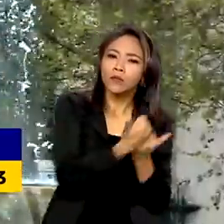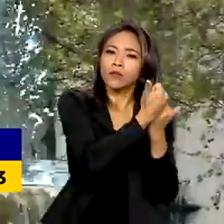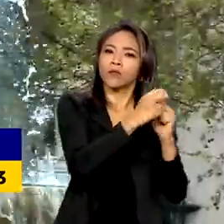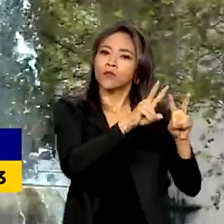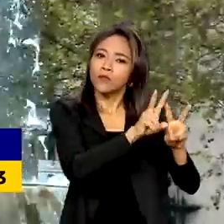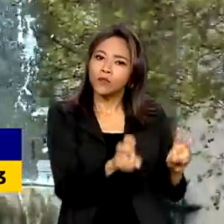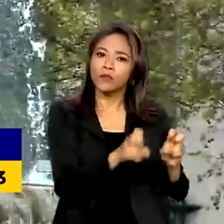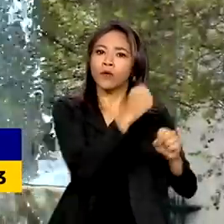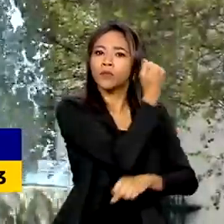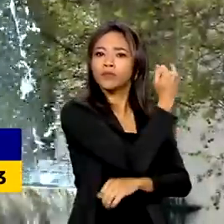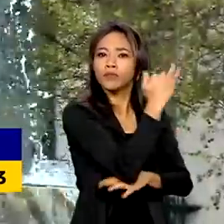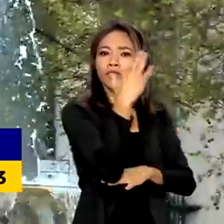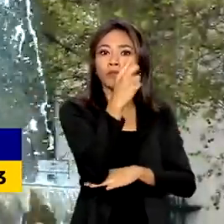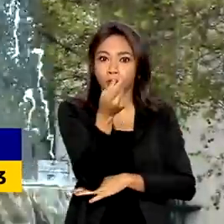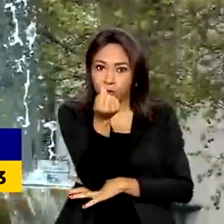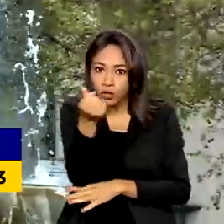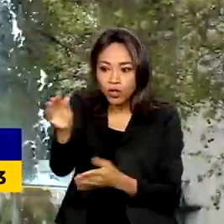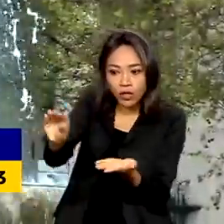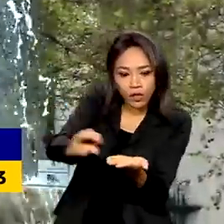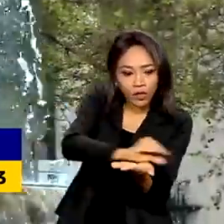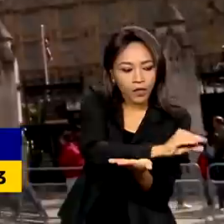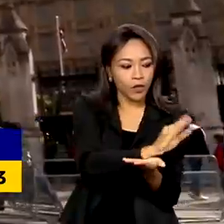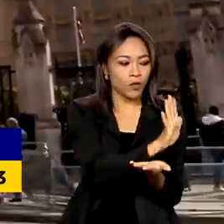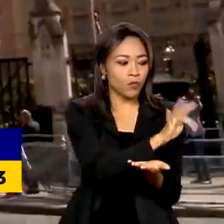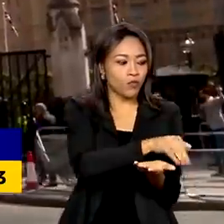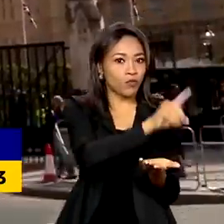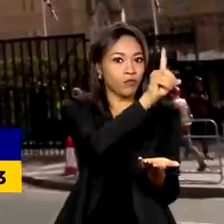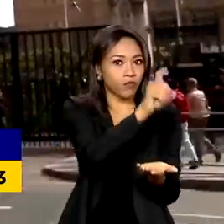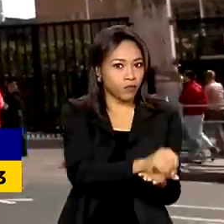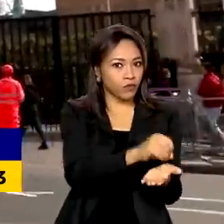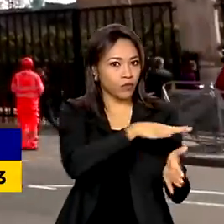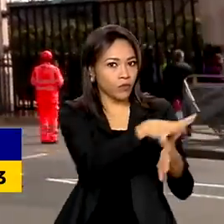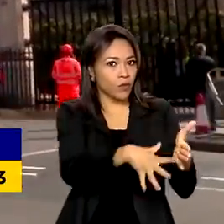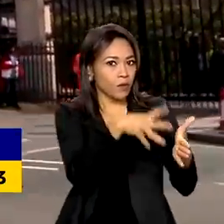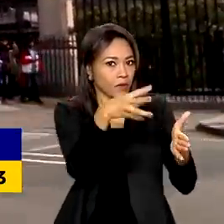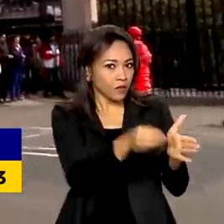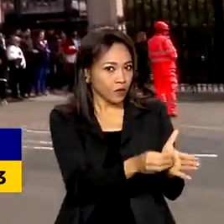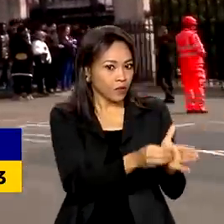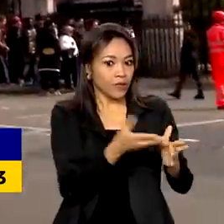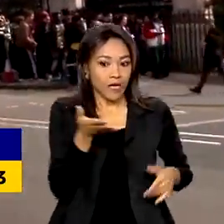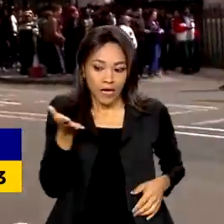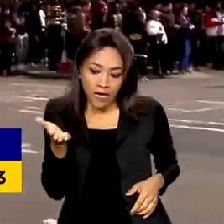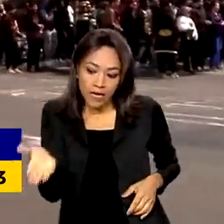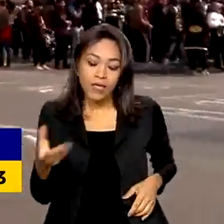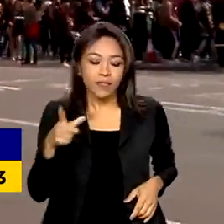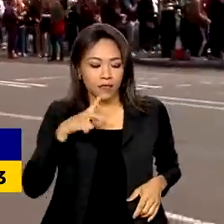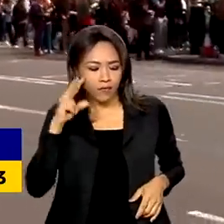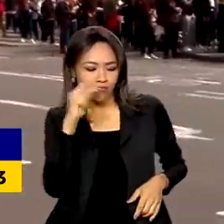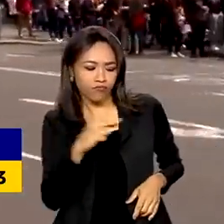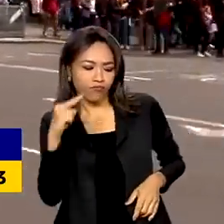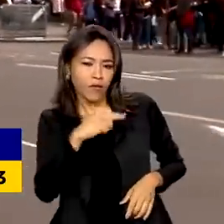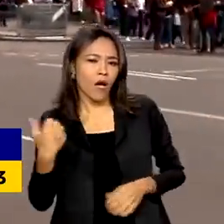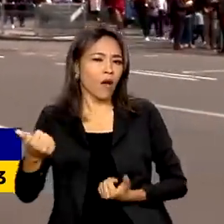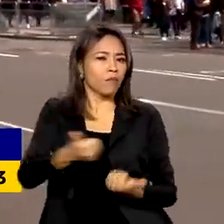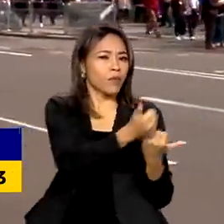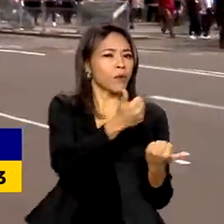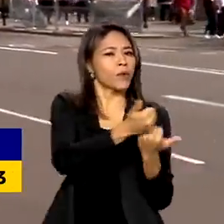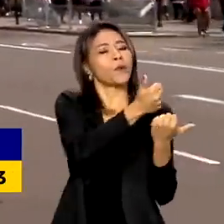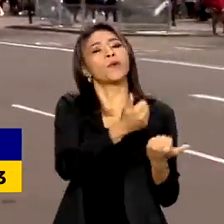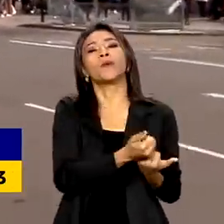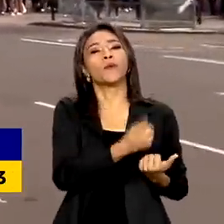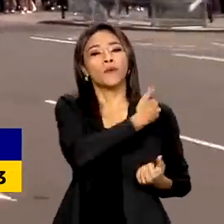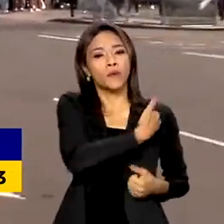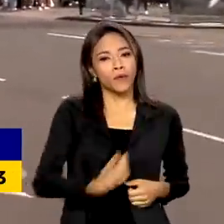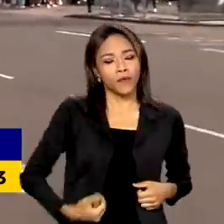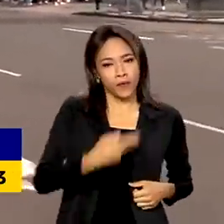como disponibilizar recursos para o Fundo Amazônia. Os britânicos também têm demonstrado apoio a pleitos do governo